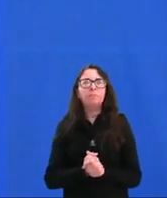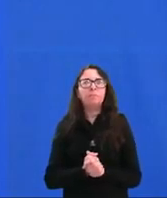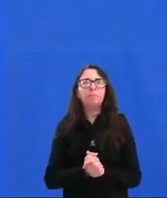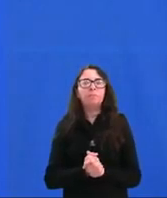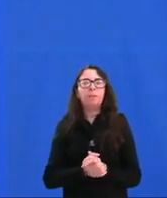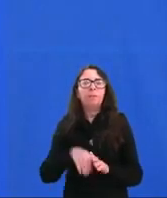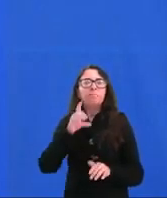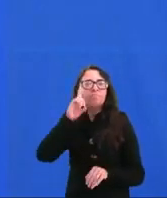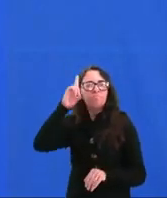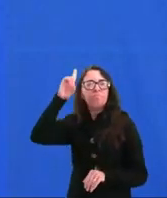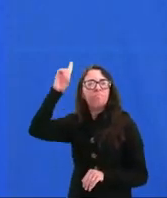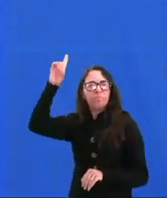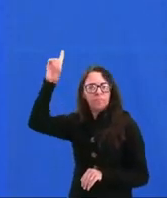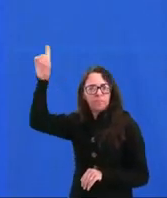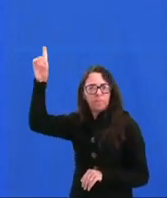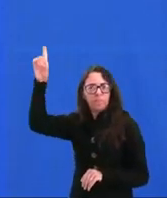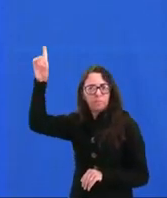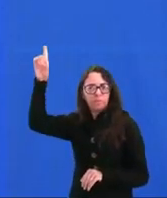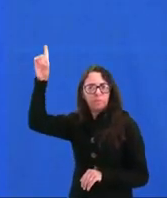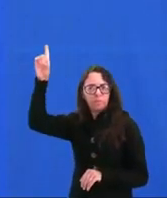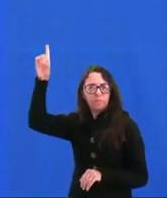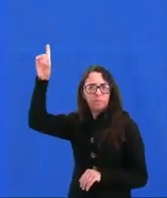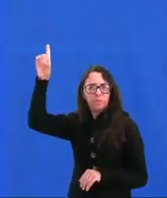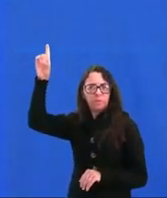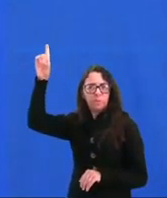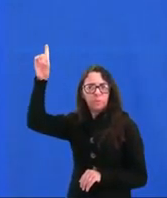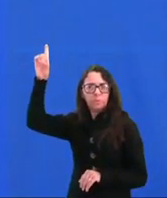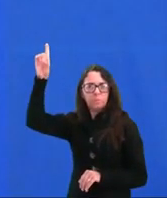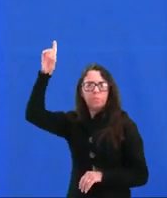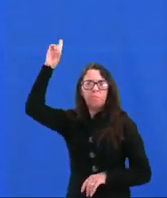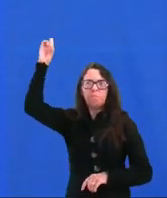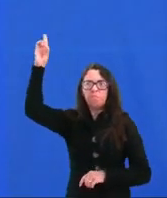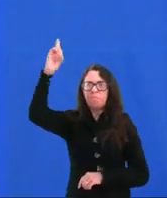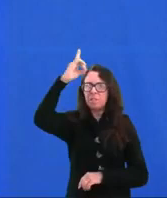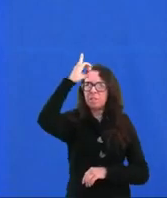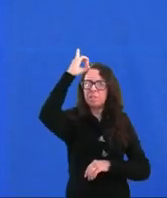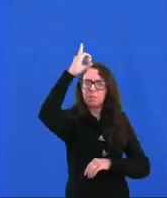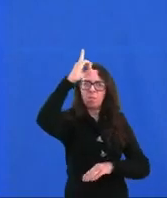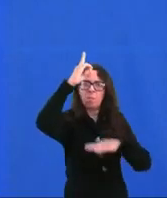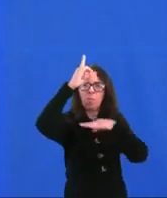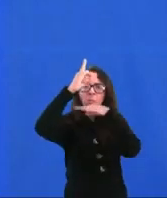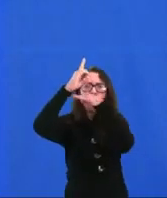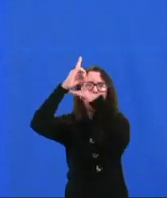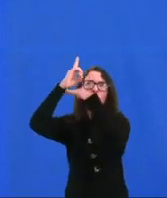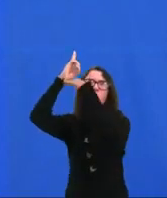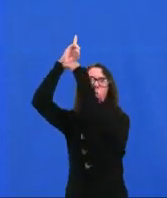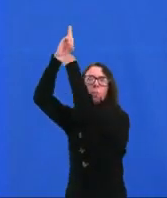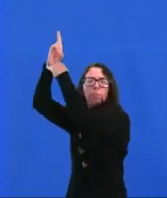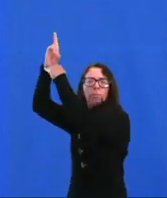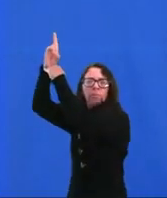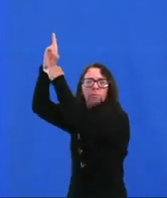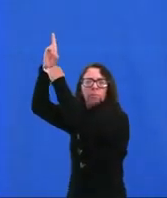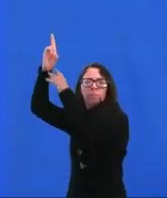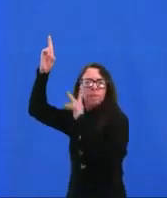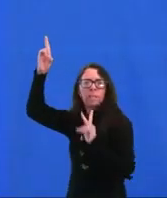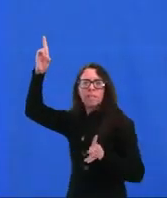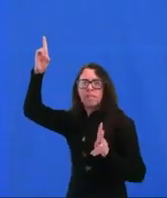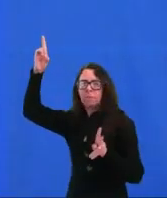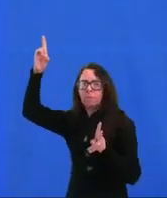coisas debaixo dos seus pés, e para ser o cabeça sobre todas as coisas, o deu à